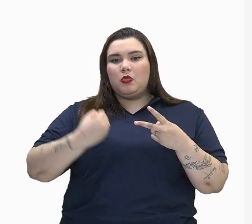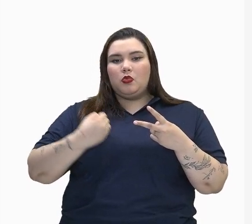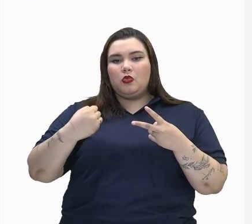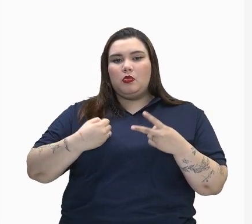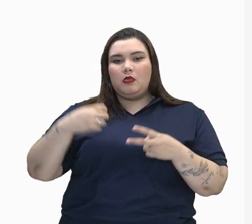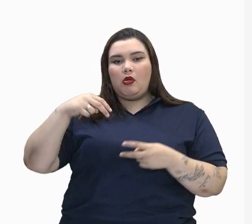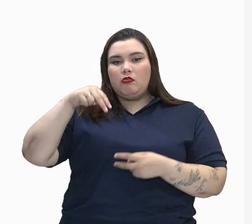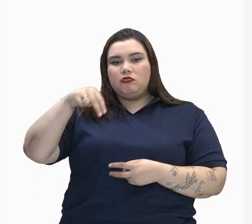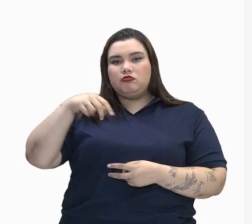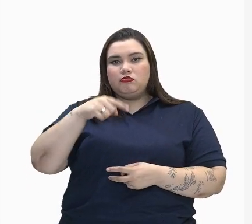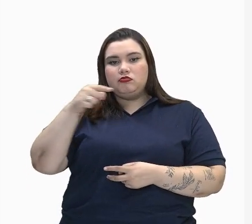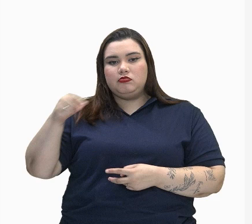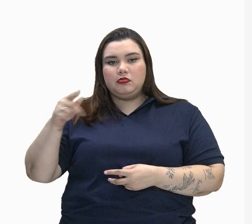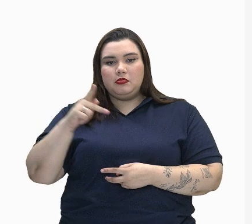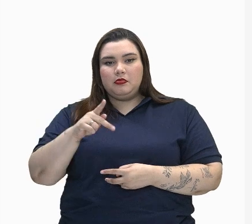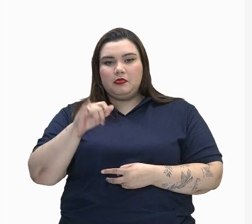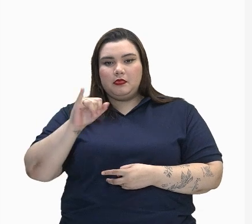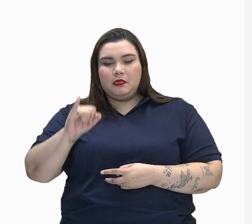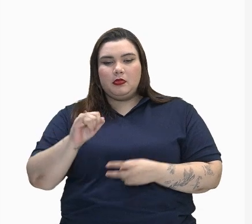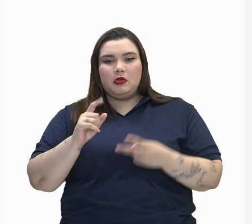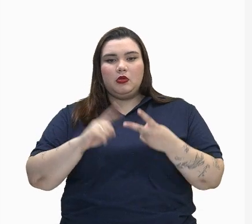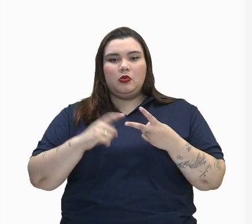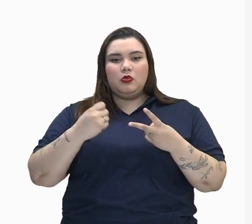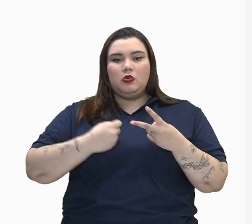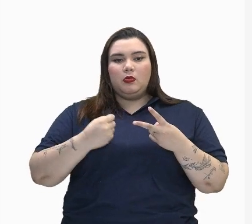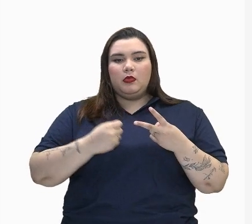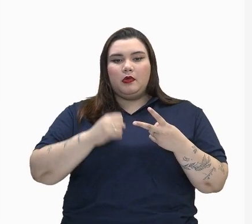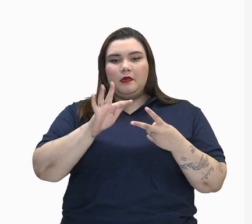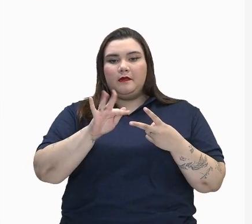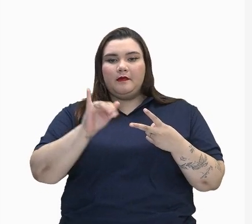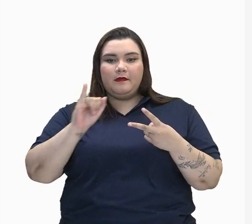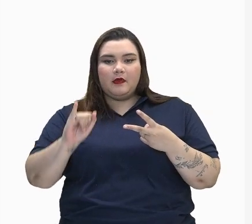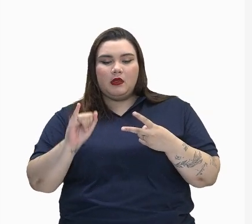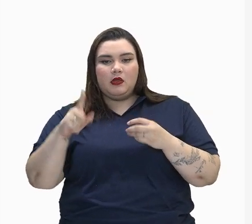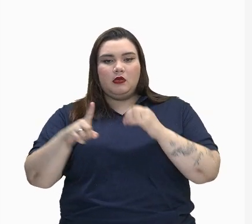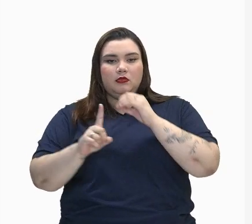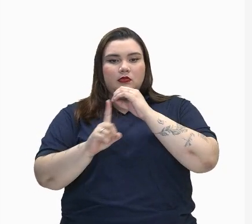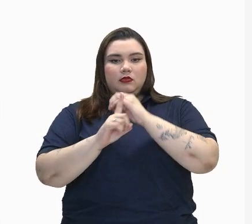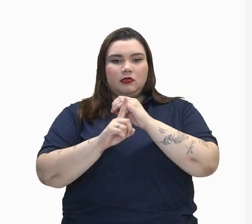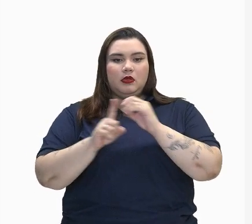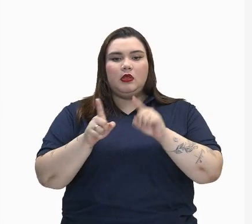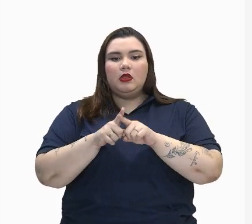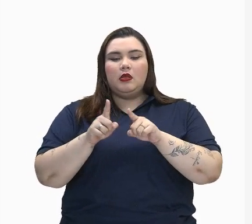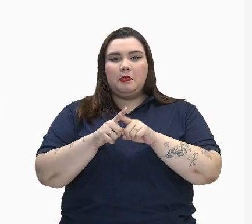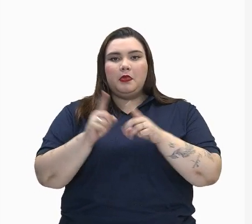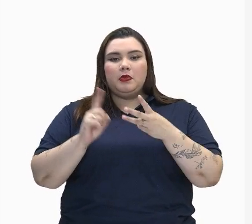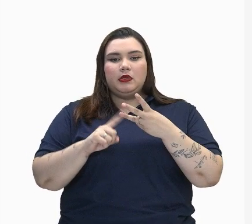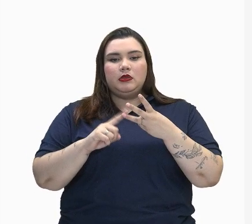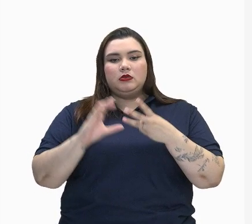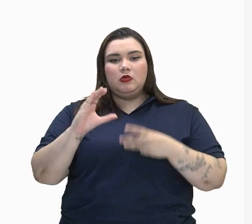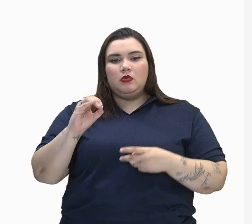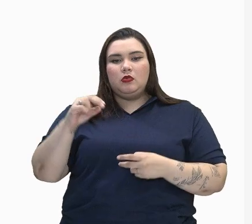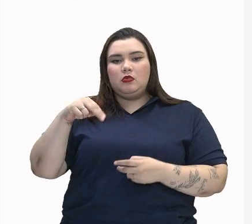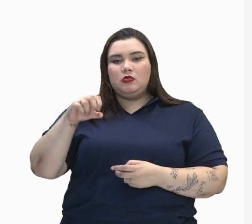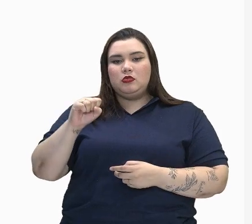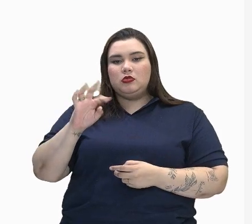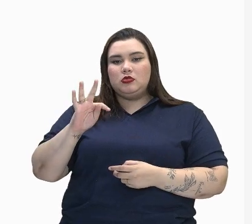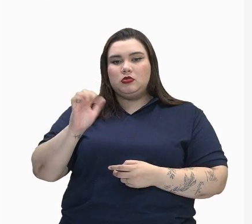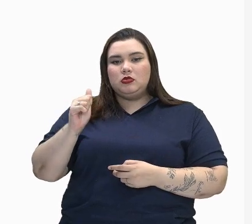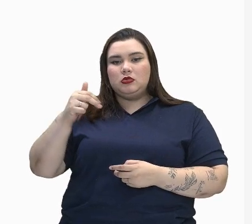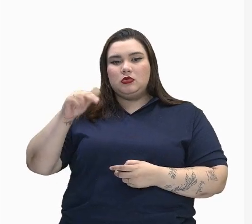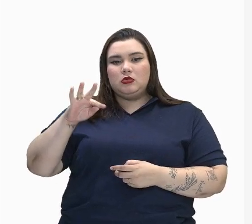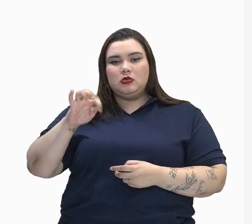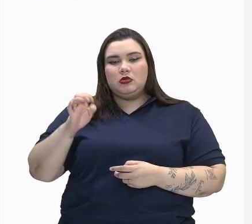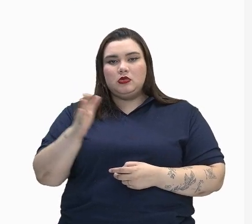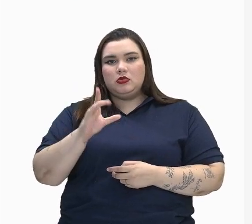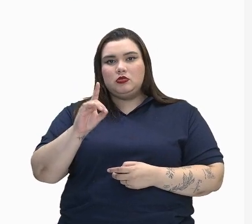e nós temos a constante de Euler, que é indicado pela letra E minúscula, tá? E essa figura, professor, o que significa?